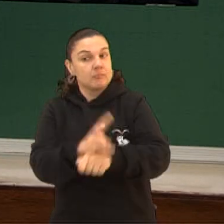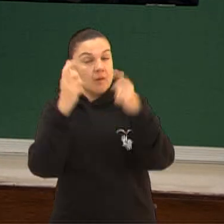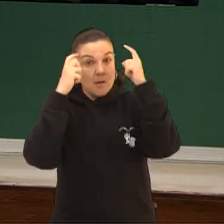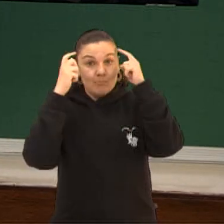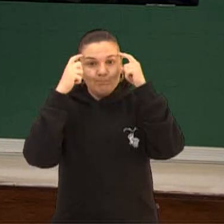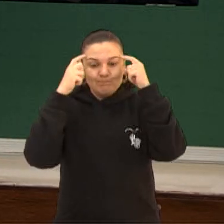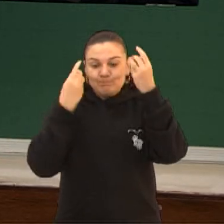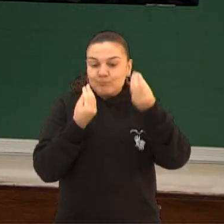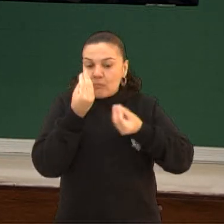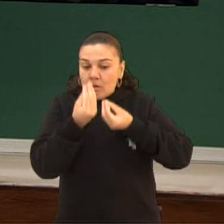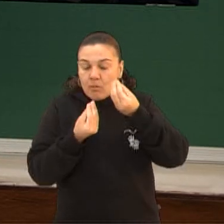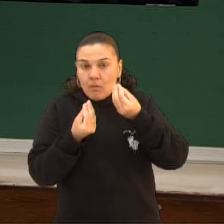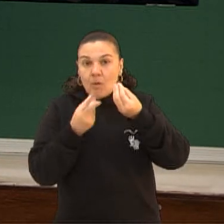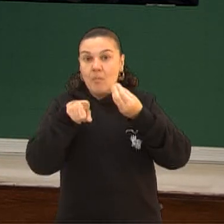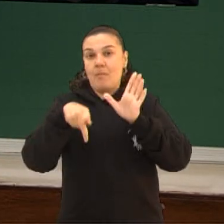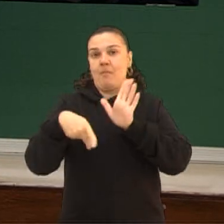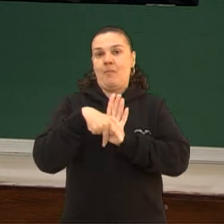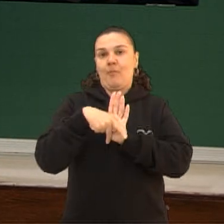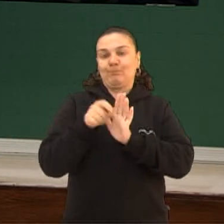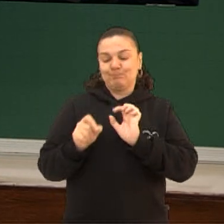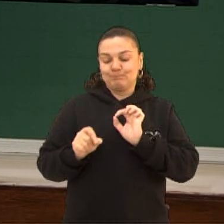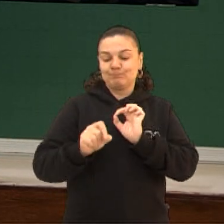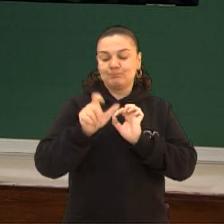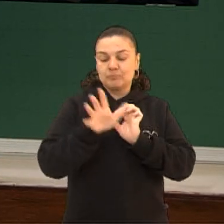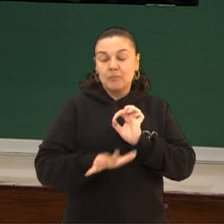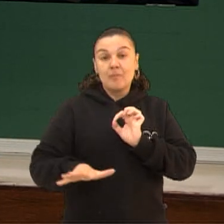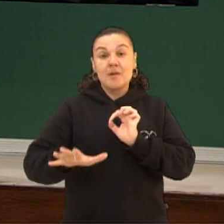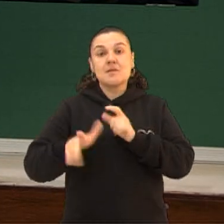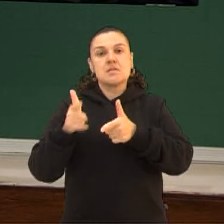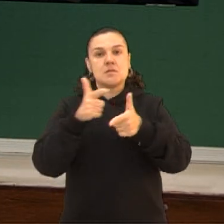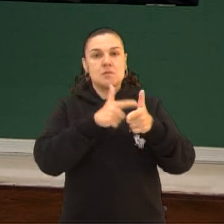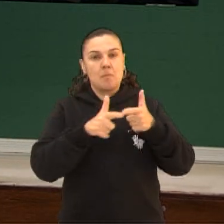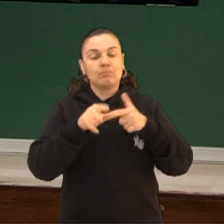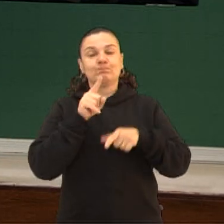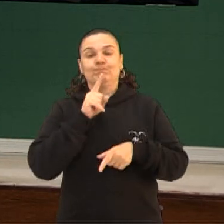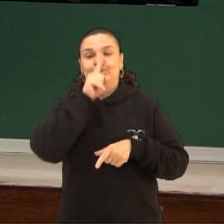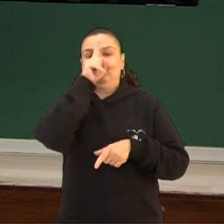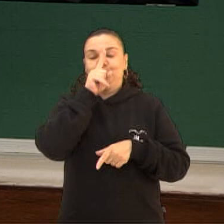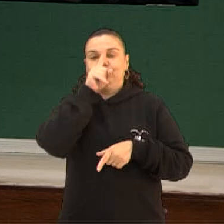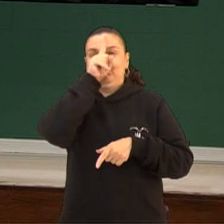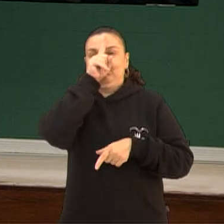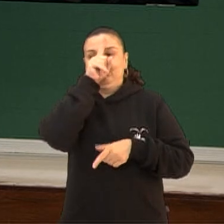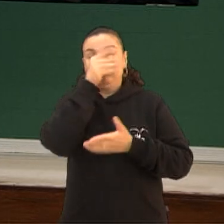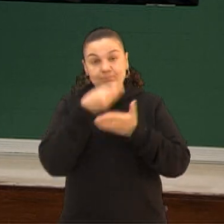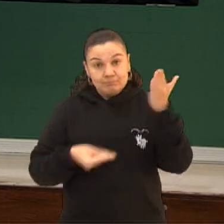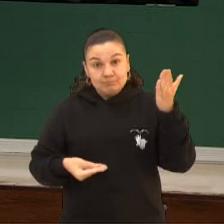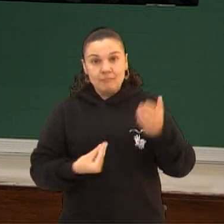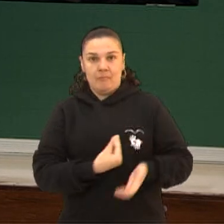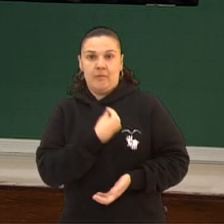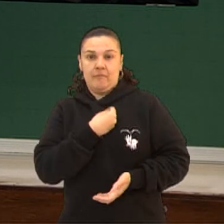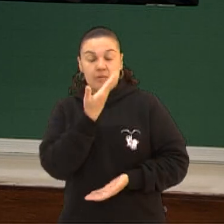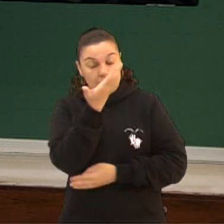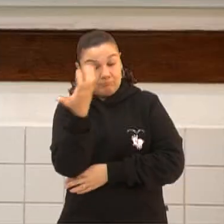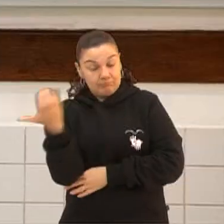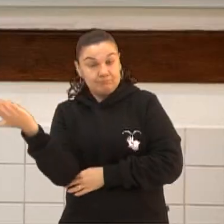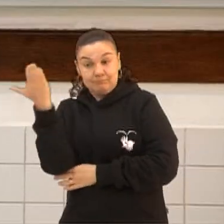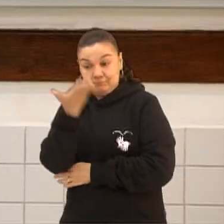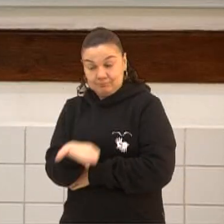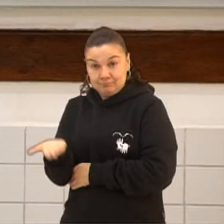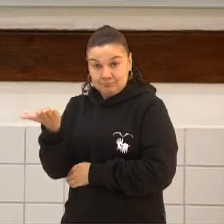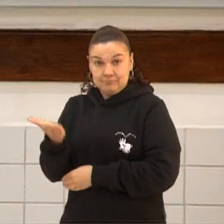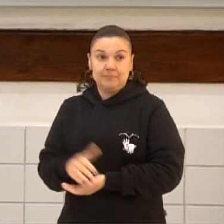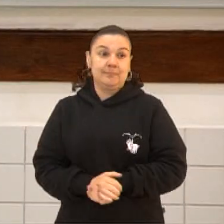pensar, né, nisso que está aparecendo, que são a ameaça da vida no nosso planeta, né, os problemas ambientais.